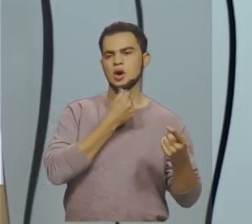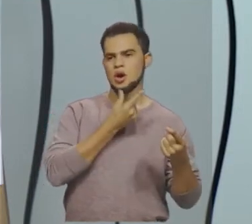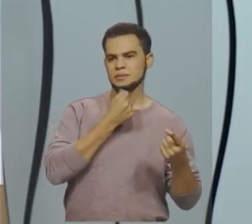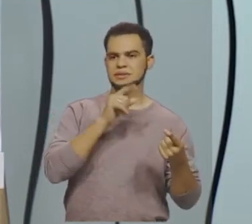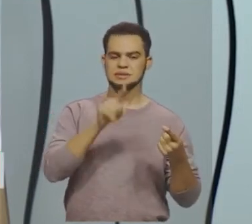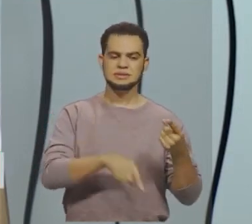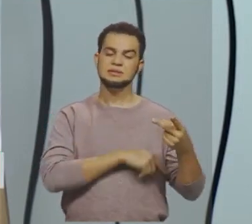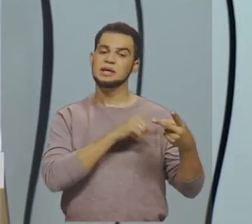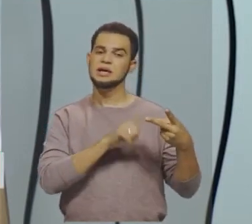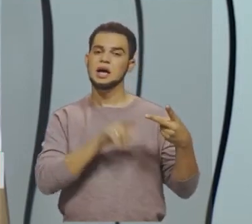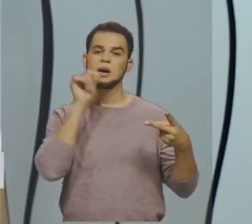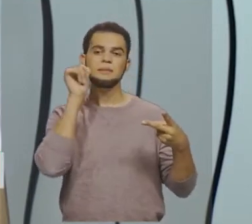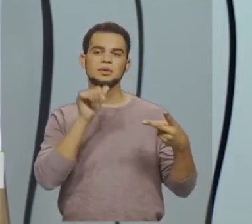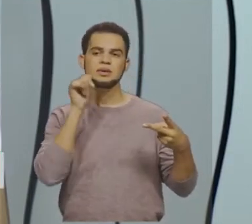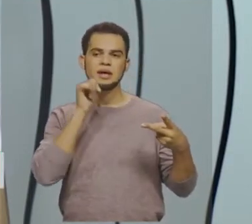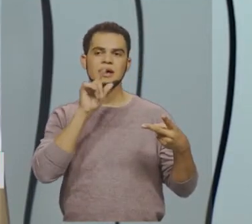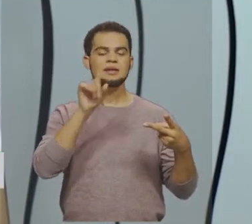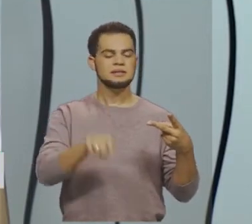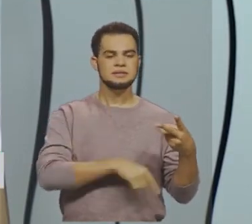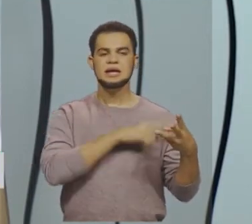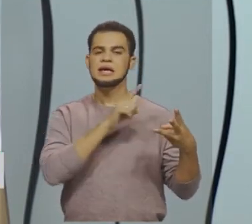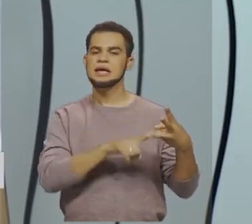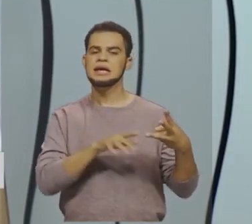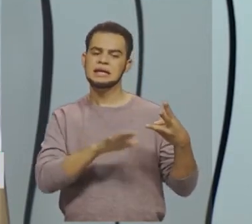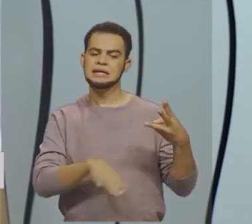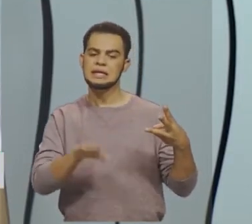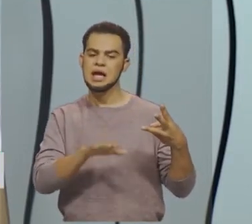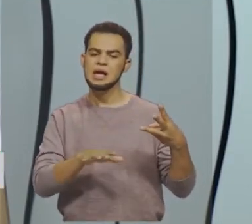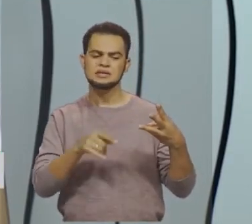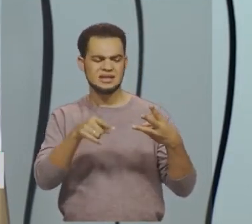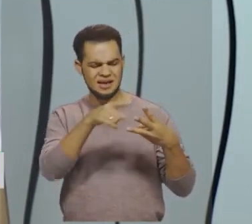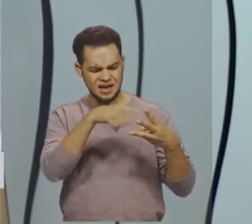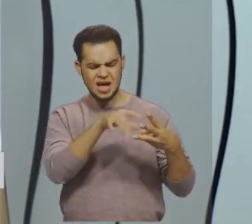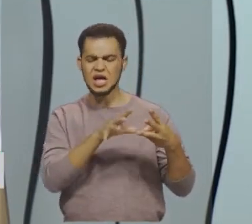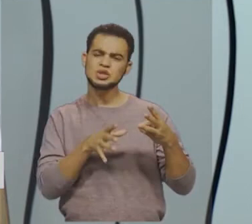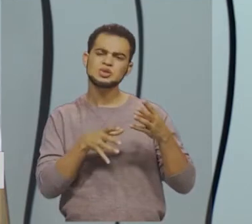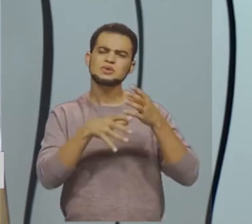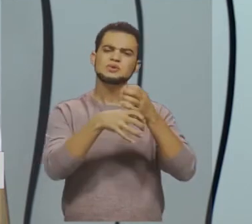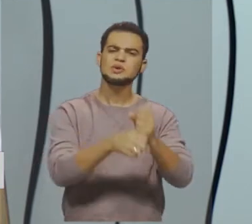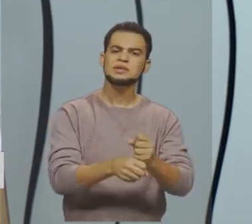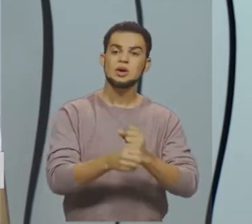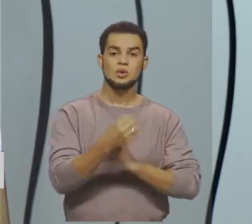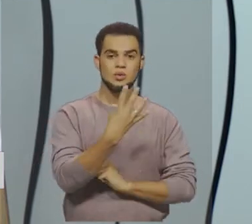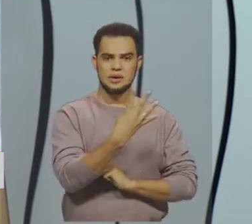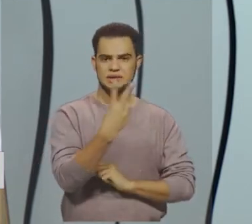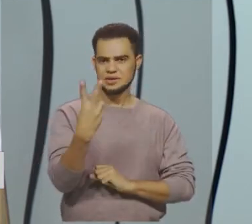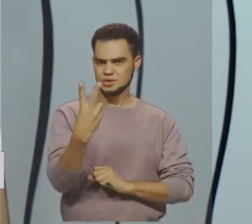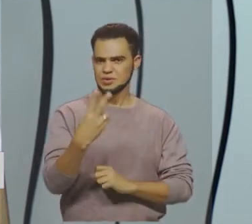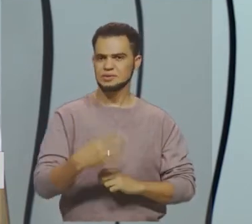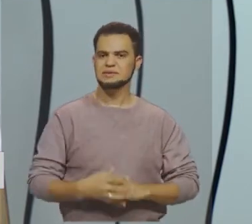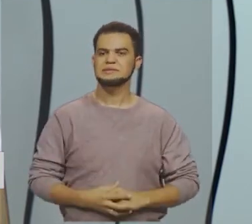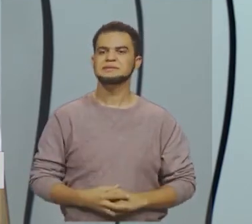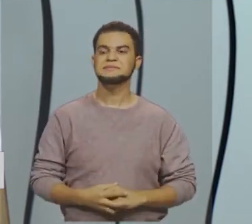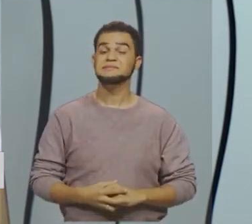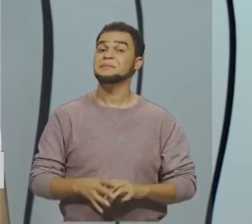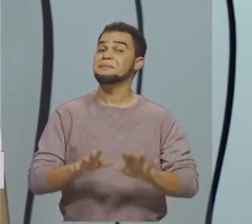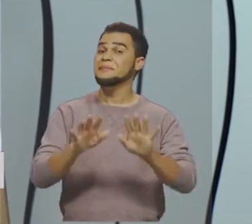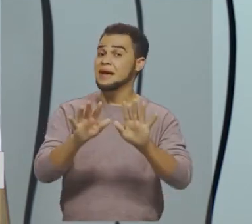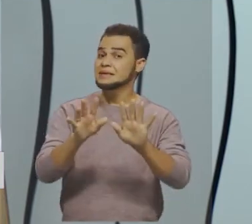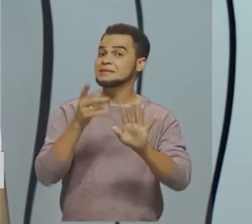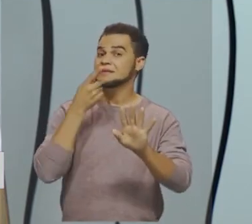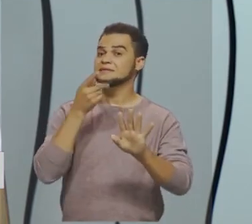mulheres e crianças. E o total dessa turma aqui é 42. Só que ele fala o